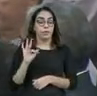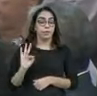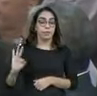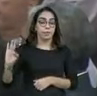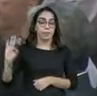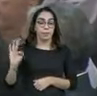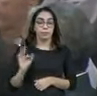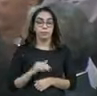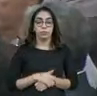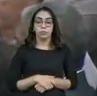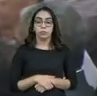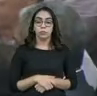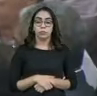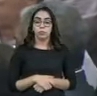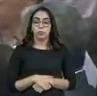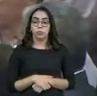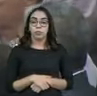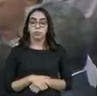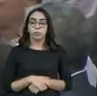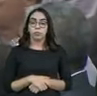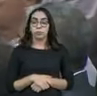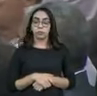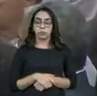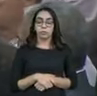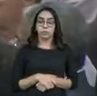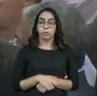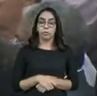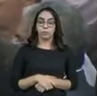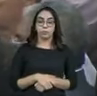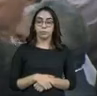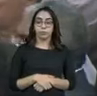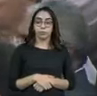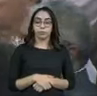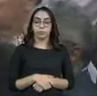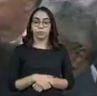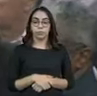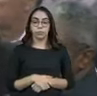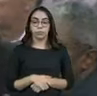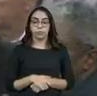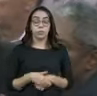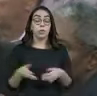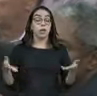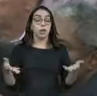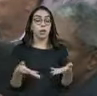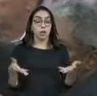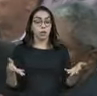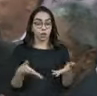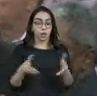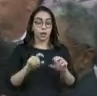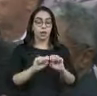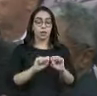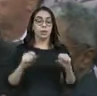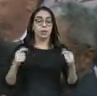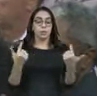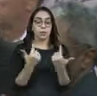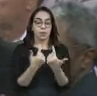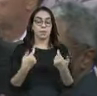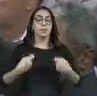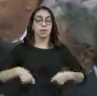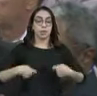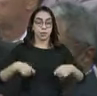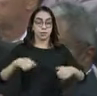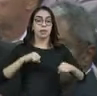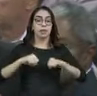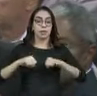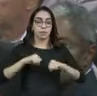E nós nessa casa precisamos dizer e debater com toda clareza sobre a liderança do